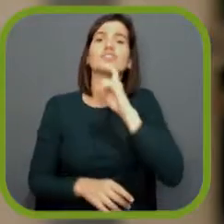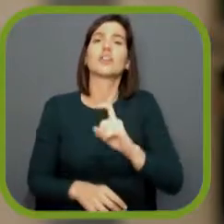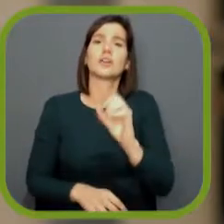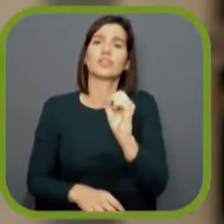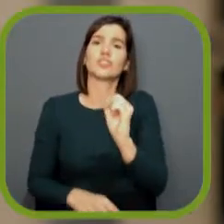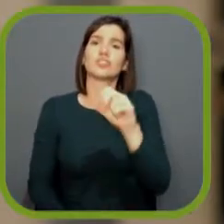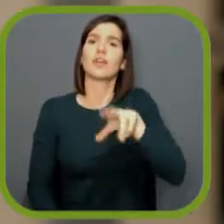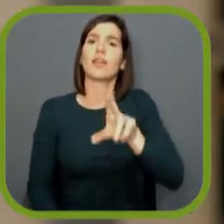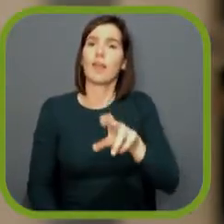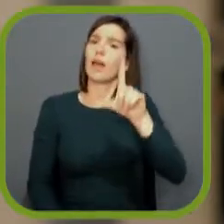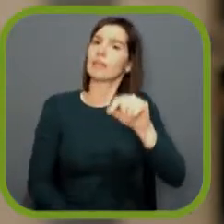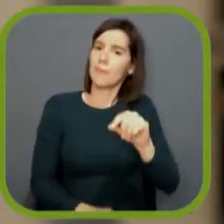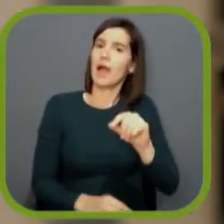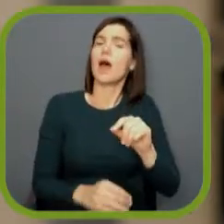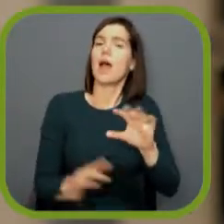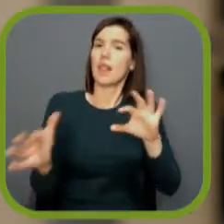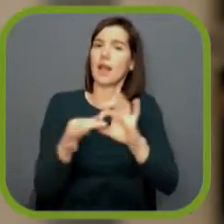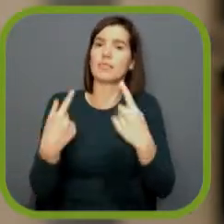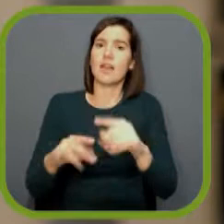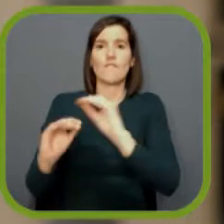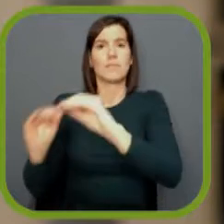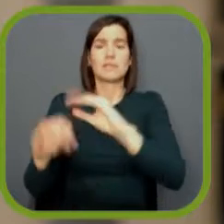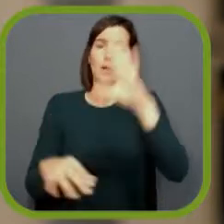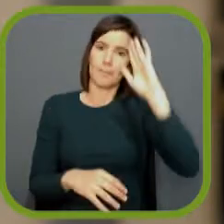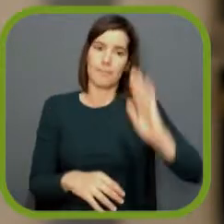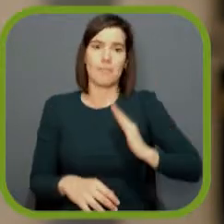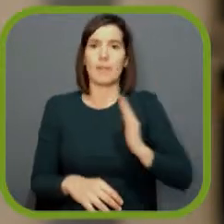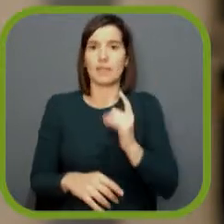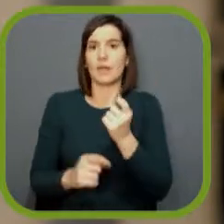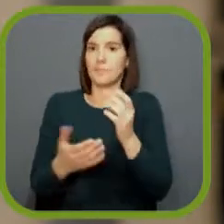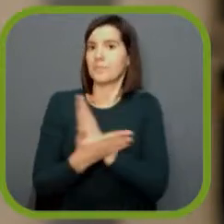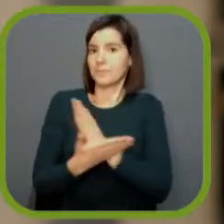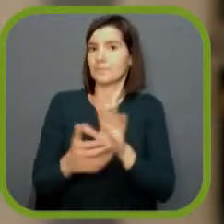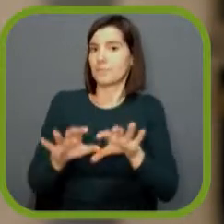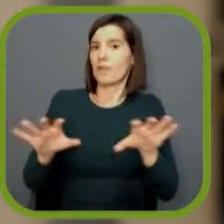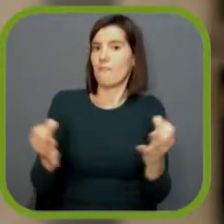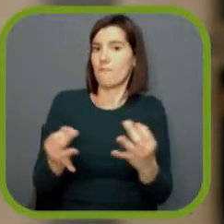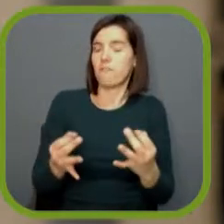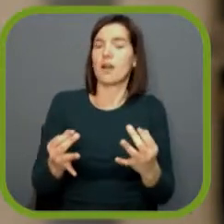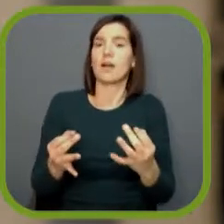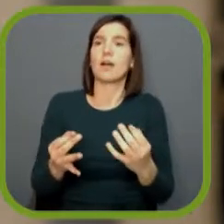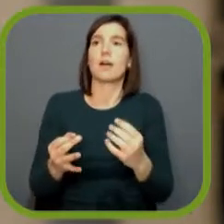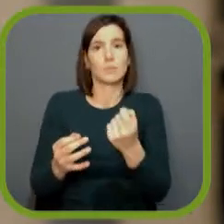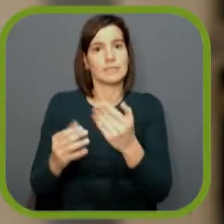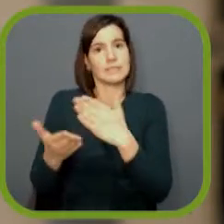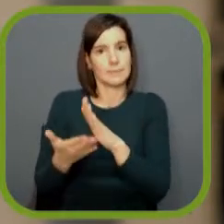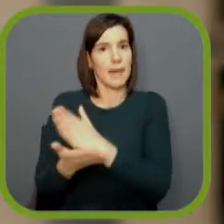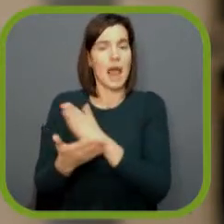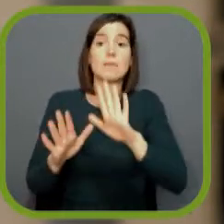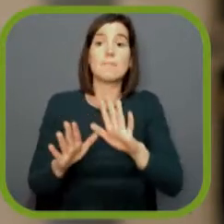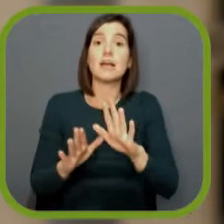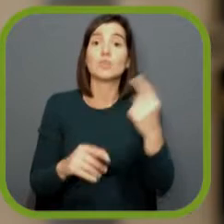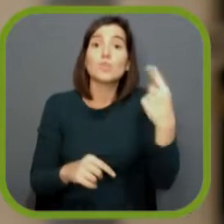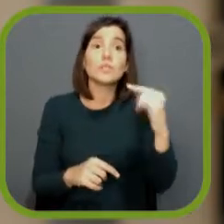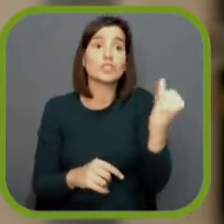a GNR também está ligada, enfim, tem uma formação na Academia Militar, uma formação relativamente separada depois das Forças Armadas, mas é a